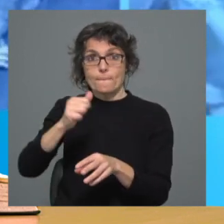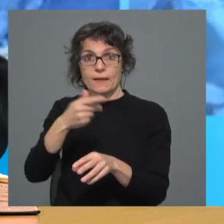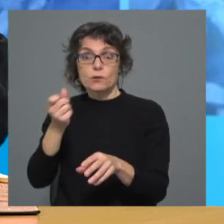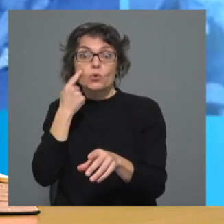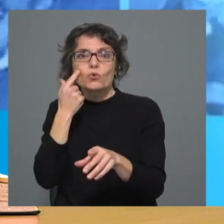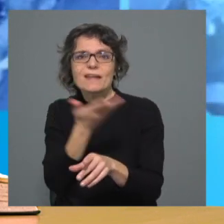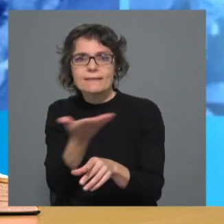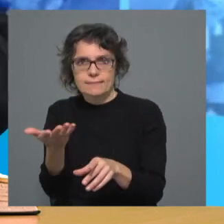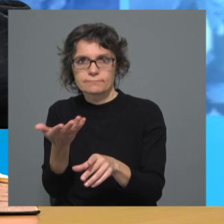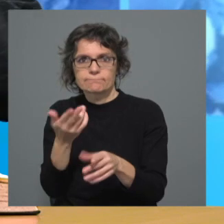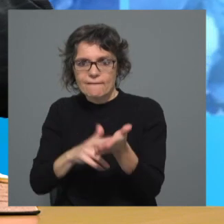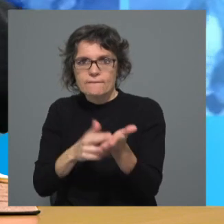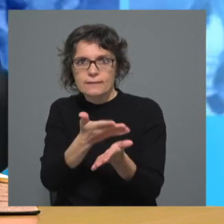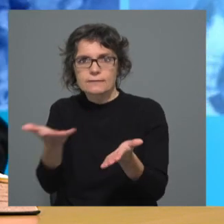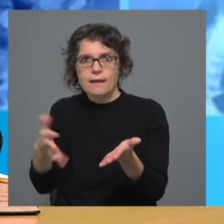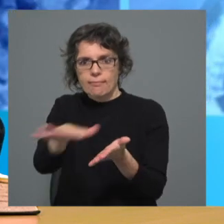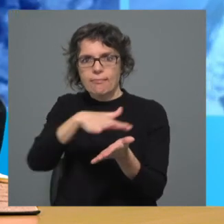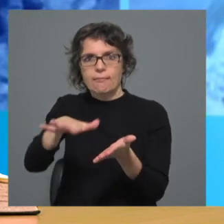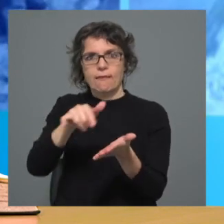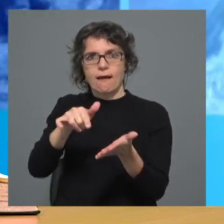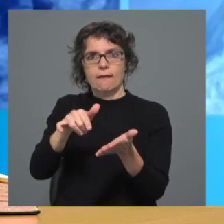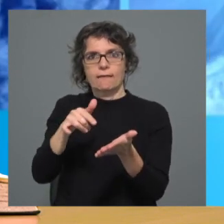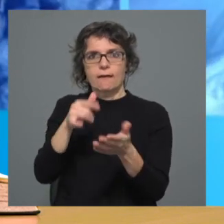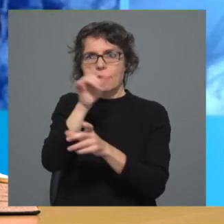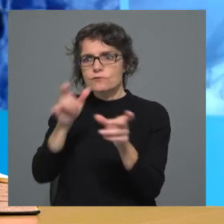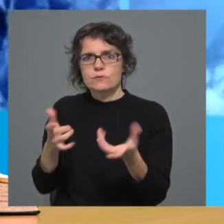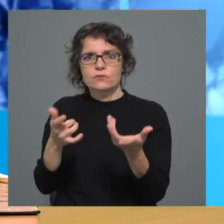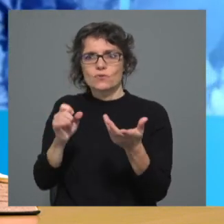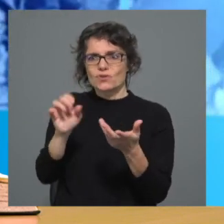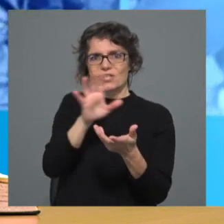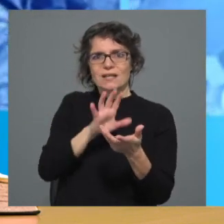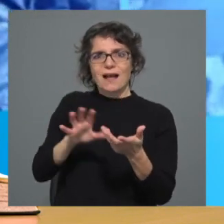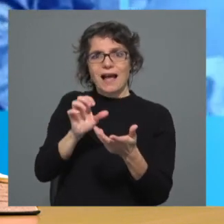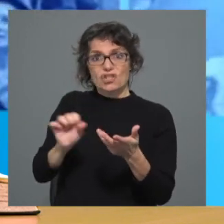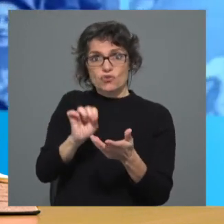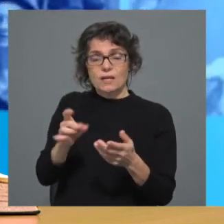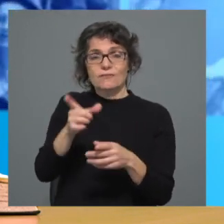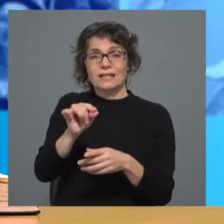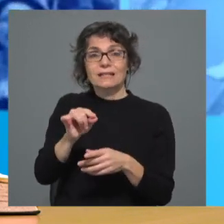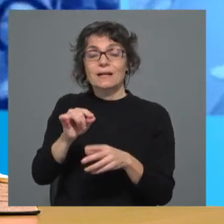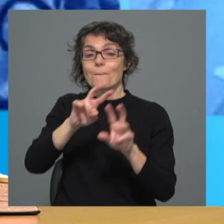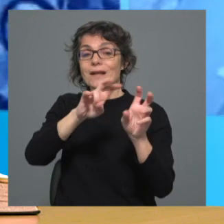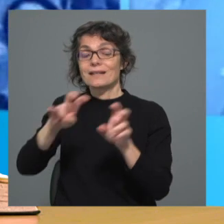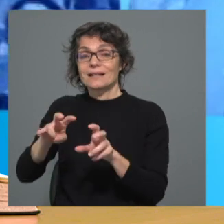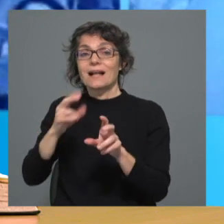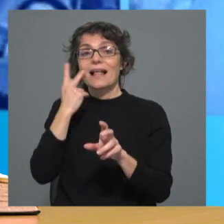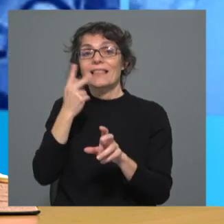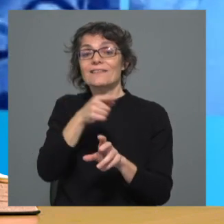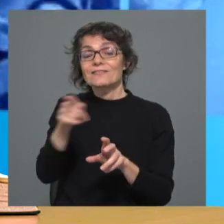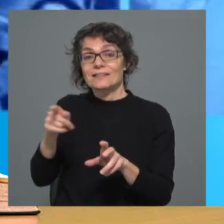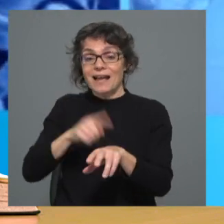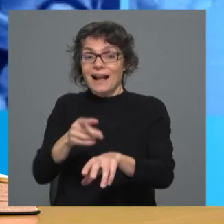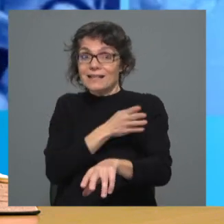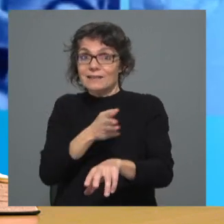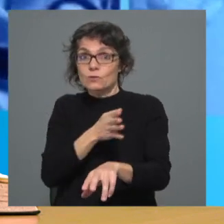E, portanto, ele conhece bem quer as populações, quer a região, quer as temáticas da vida, como se vivia e